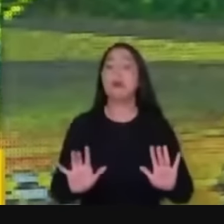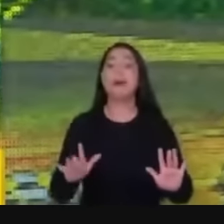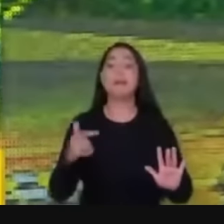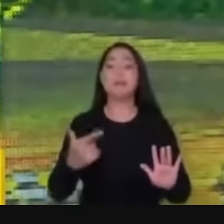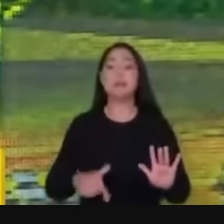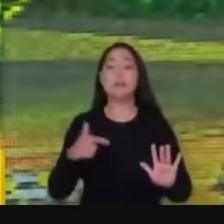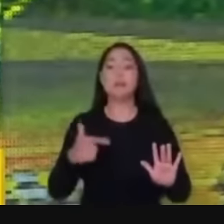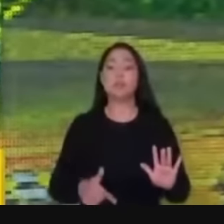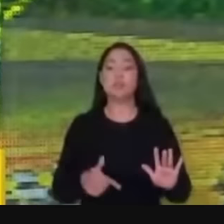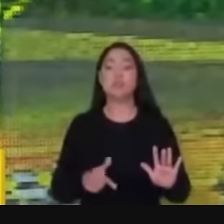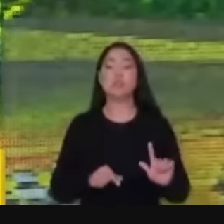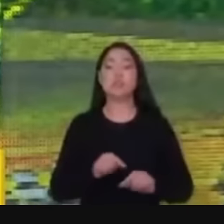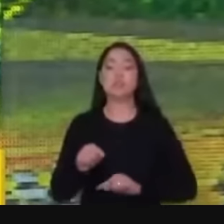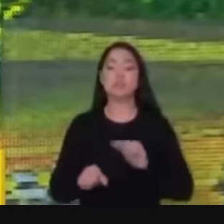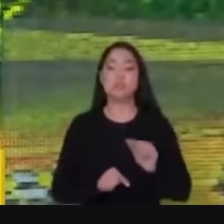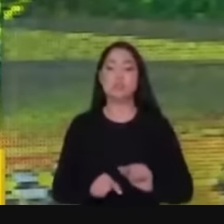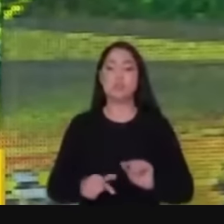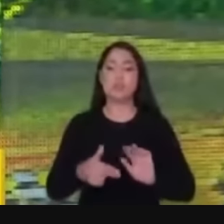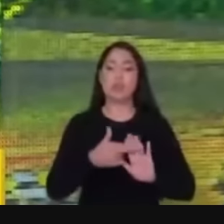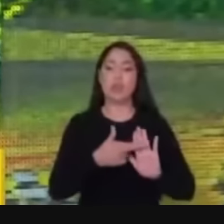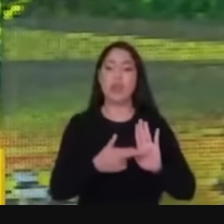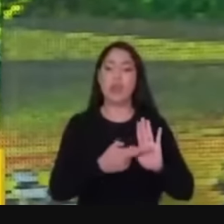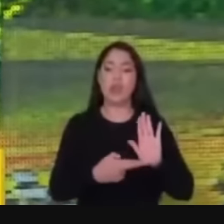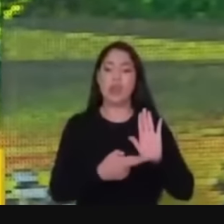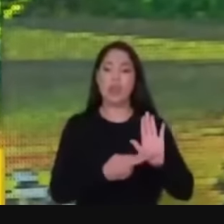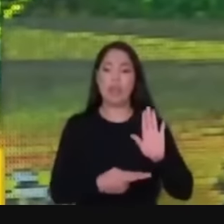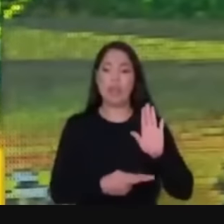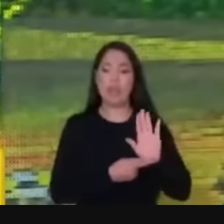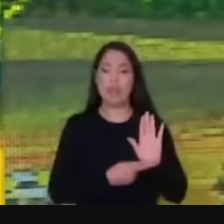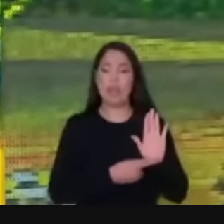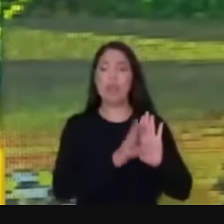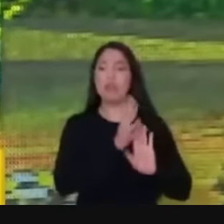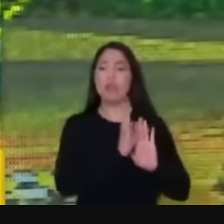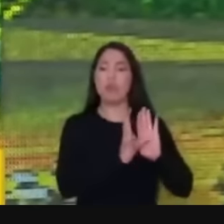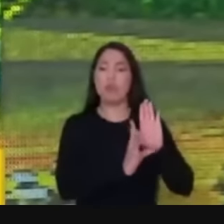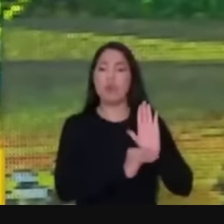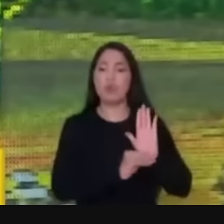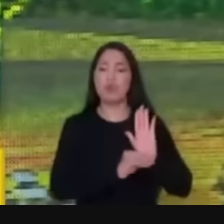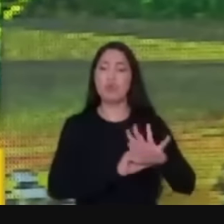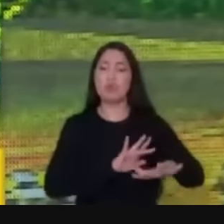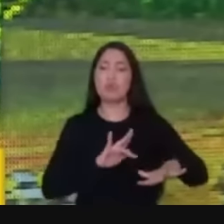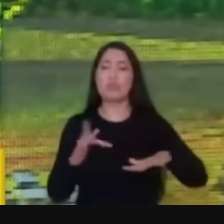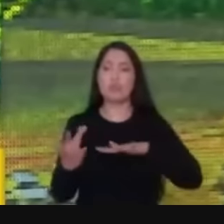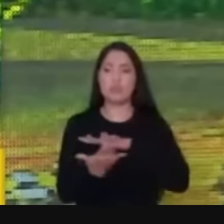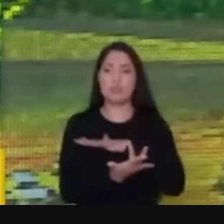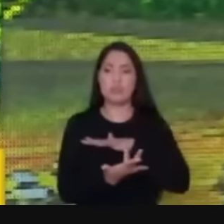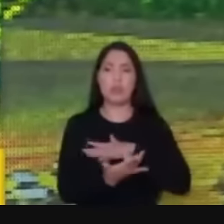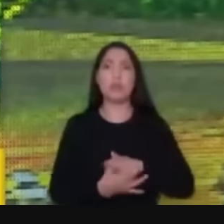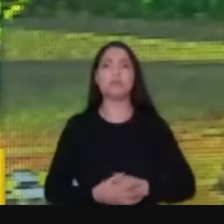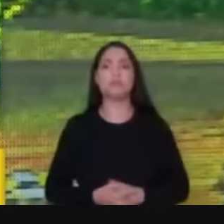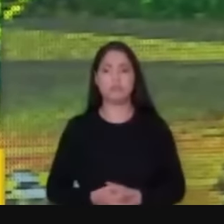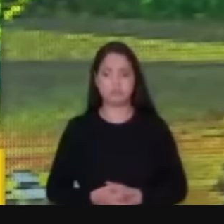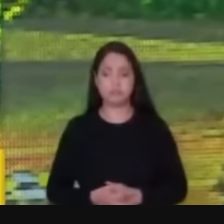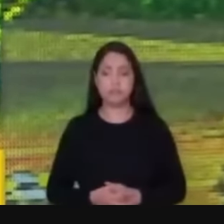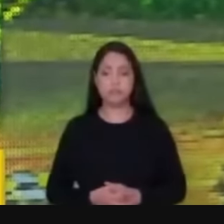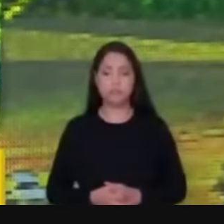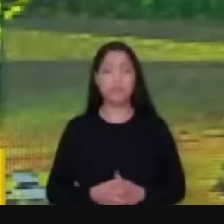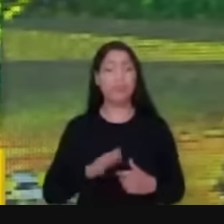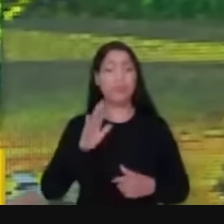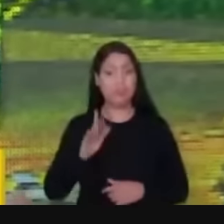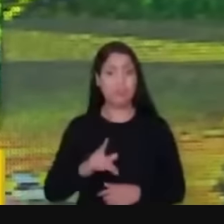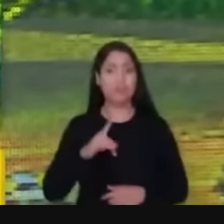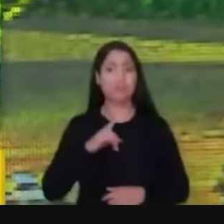a necessária regulamentação de conteúdo nas redes sociais, que já existe